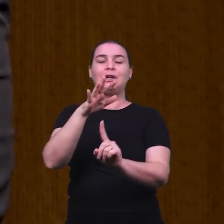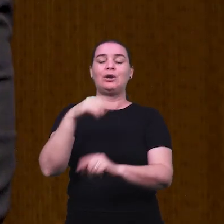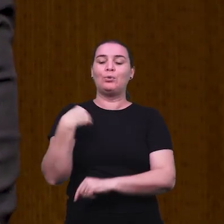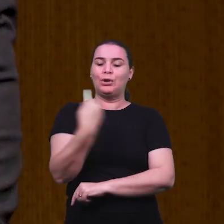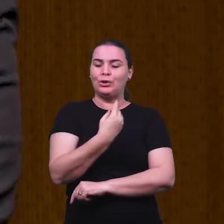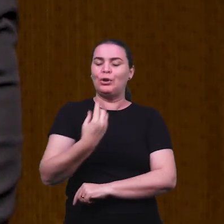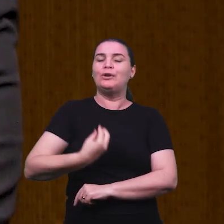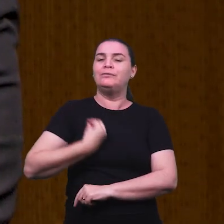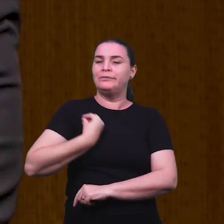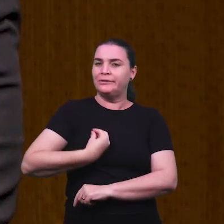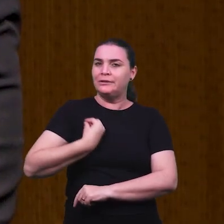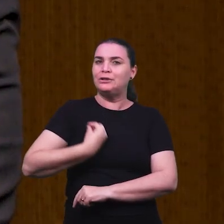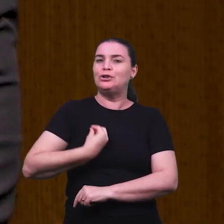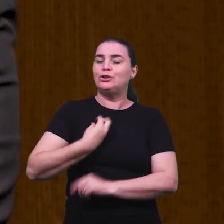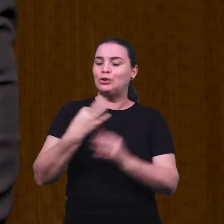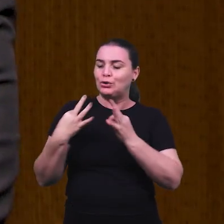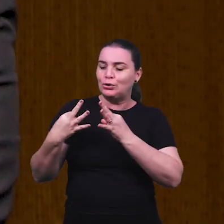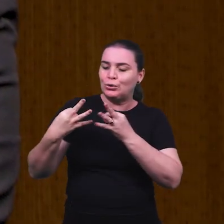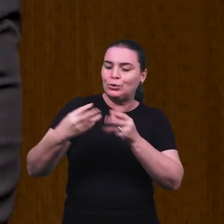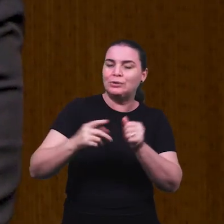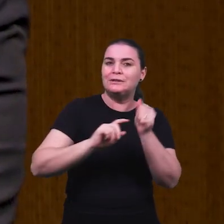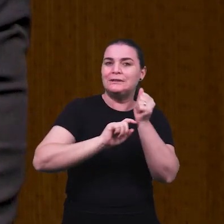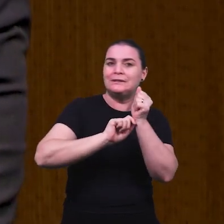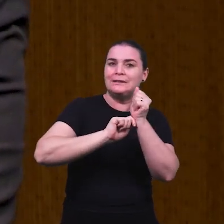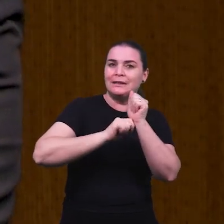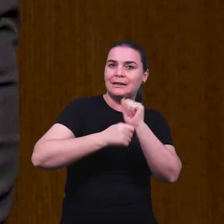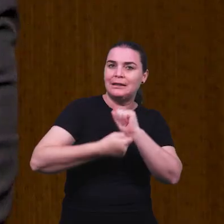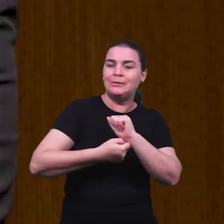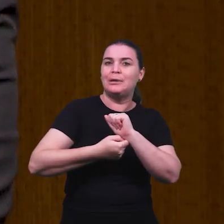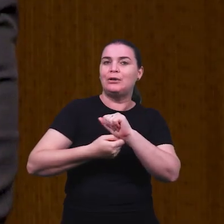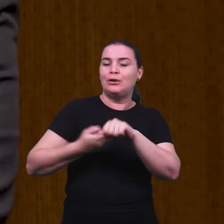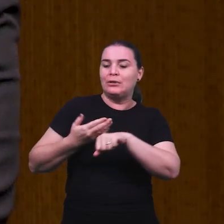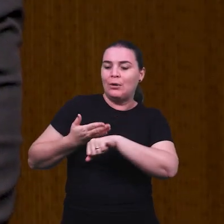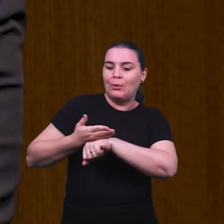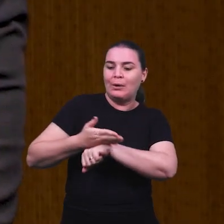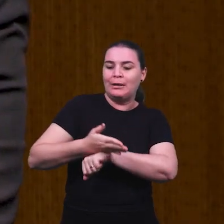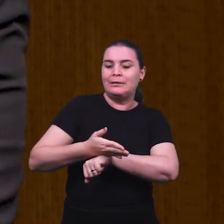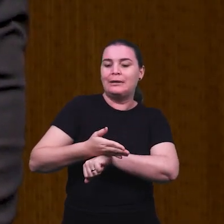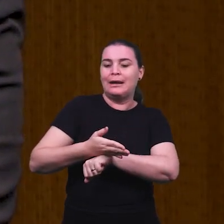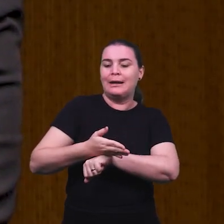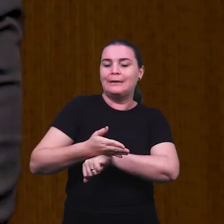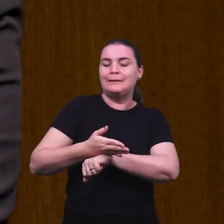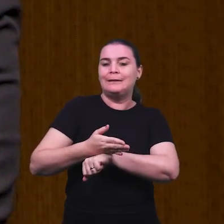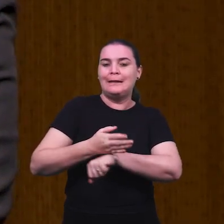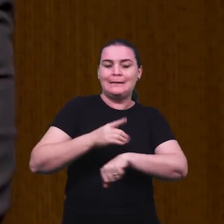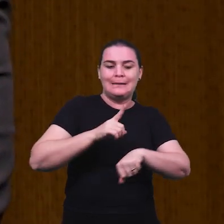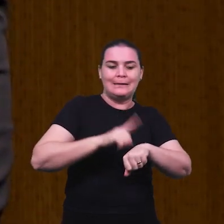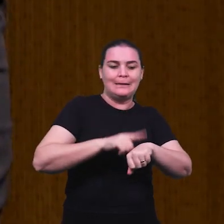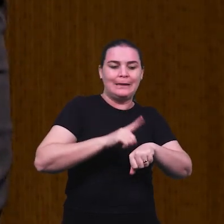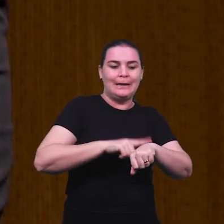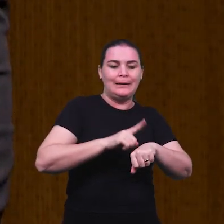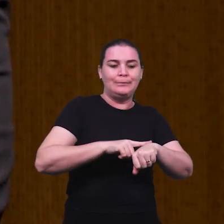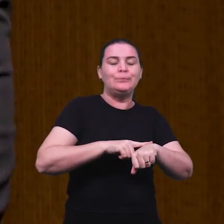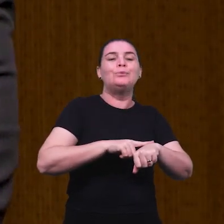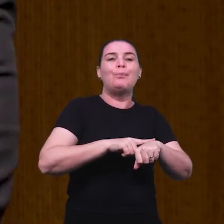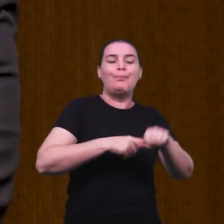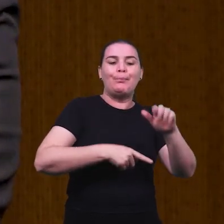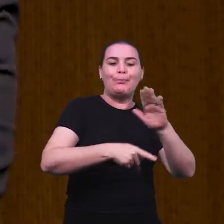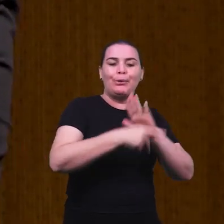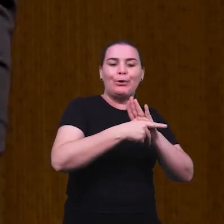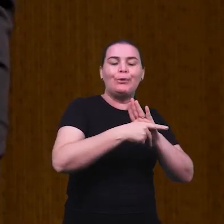né? Então, assim, todo o segredo para nós não entrarmos nessa entropia espiritual,